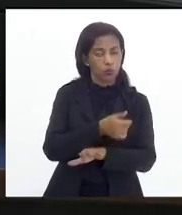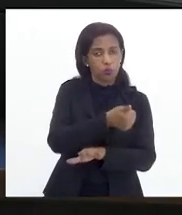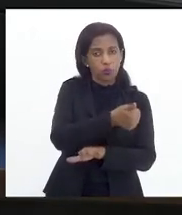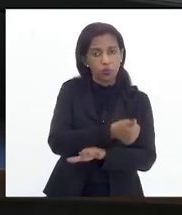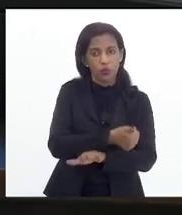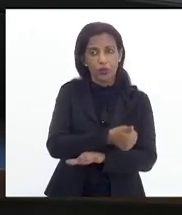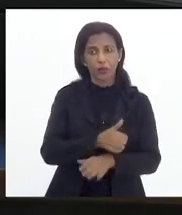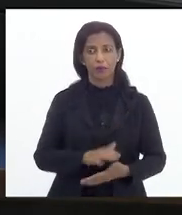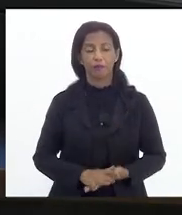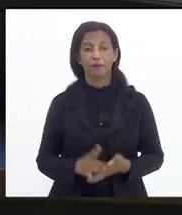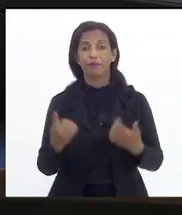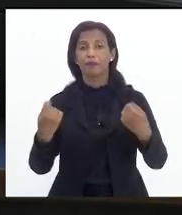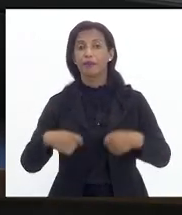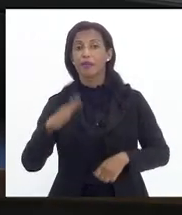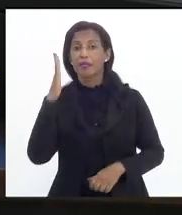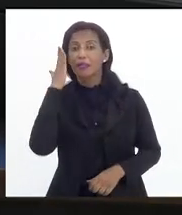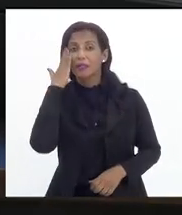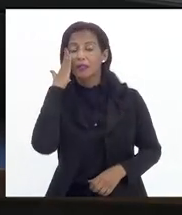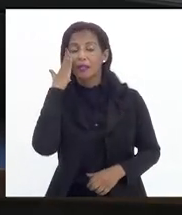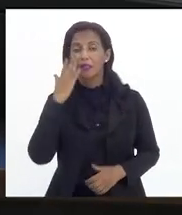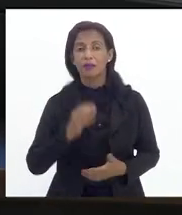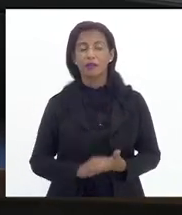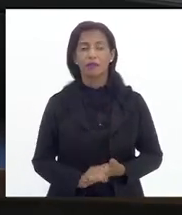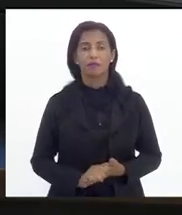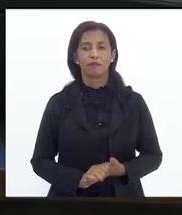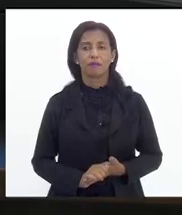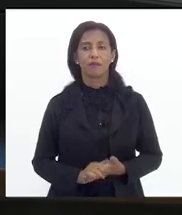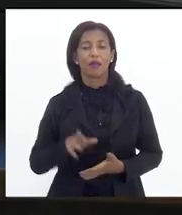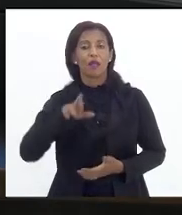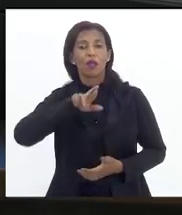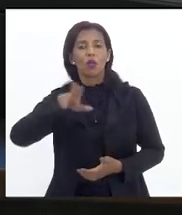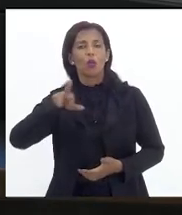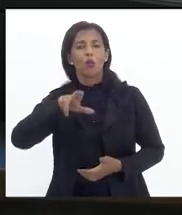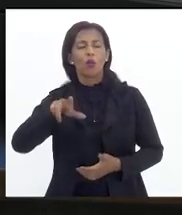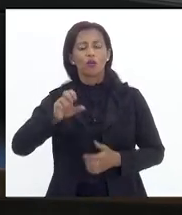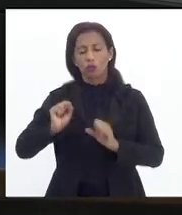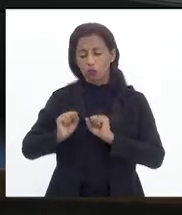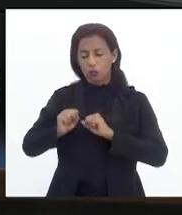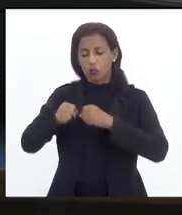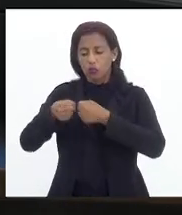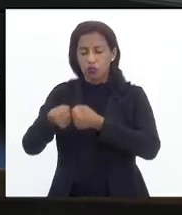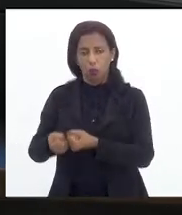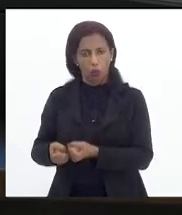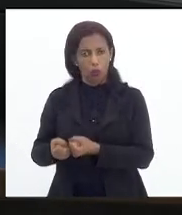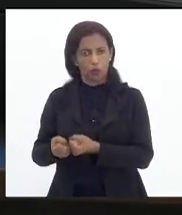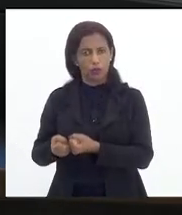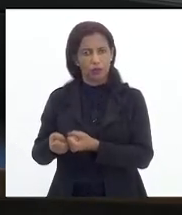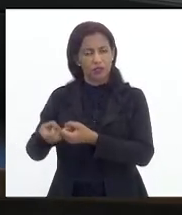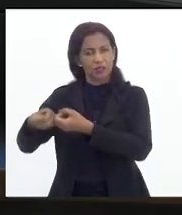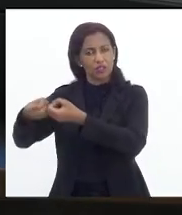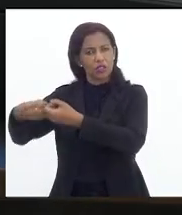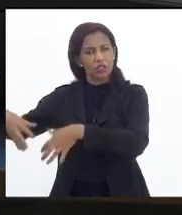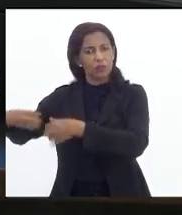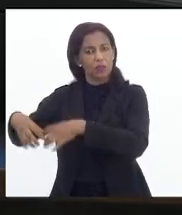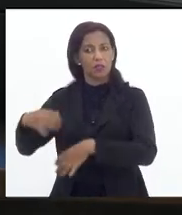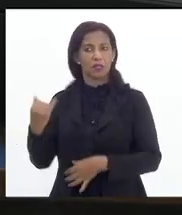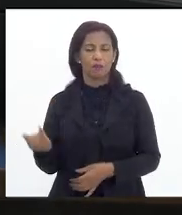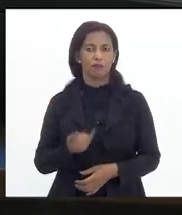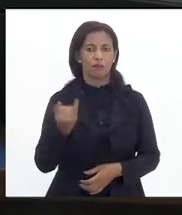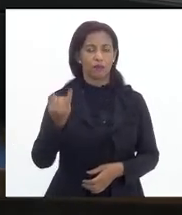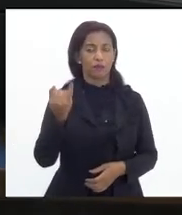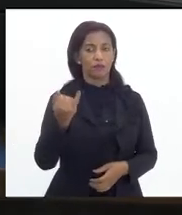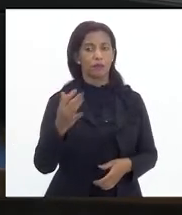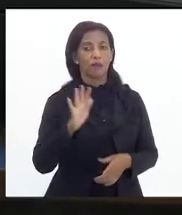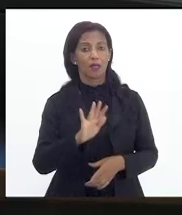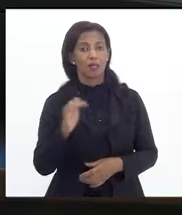era necessário entender de que não apenas o esforço do lado da da despesa era importante